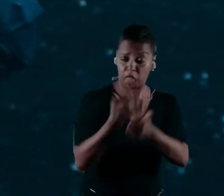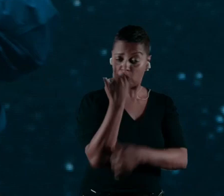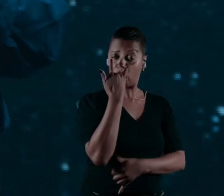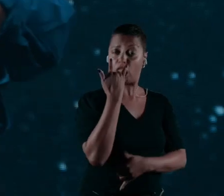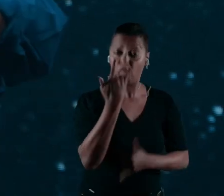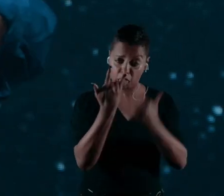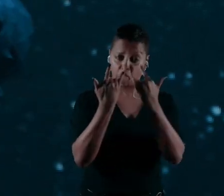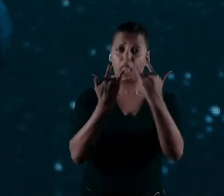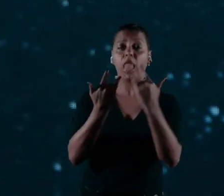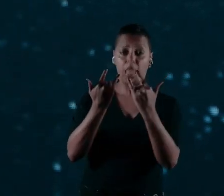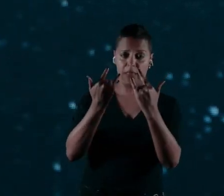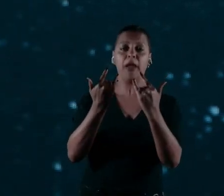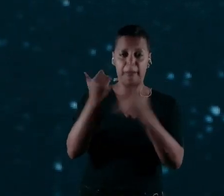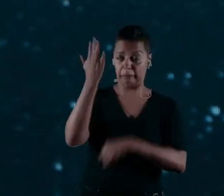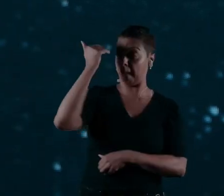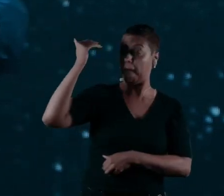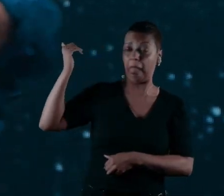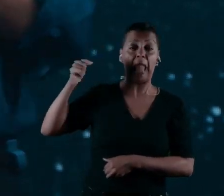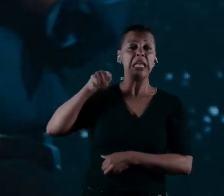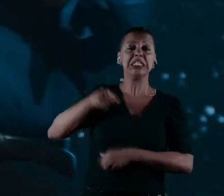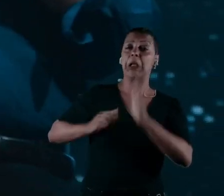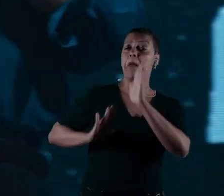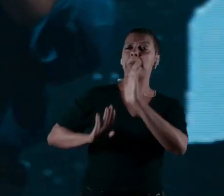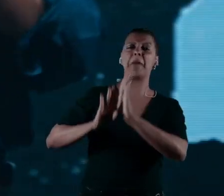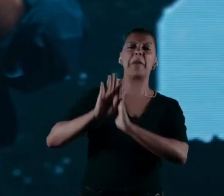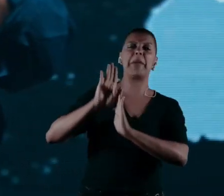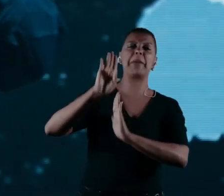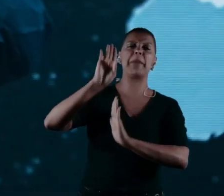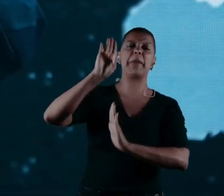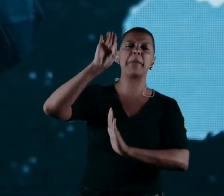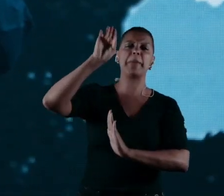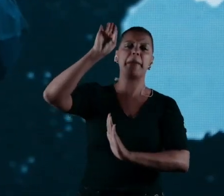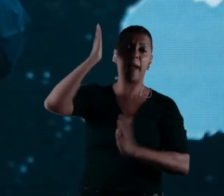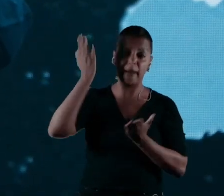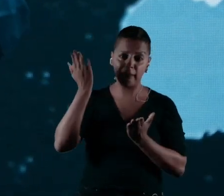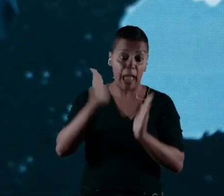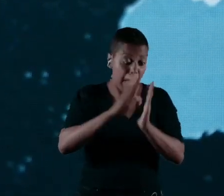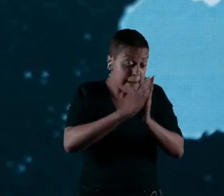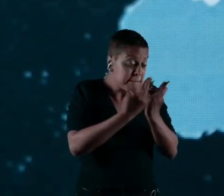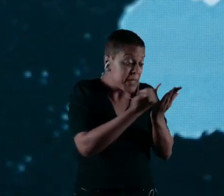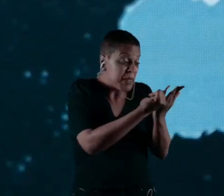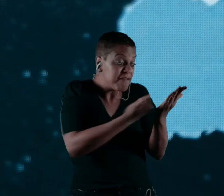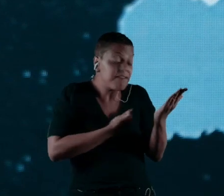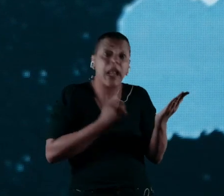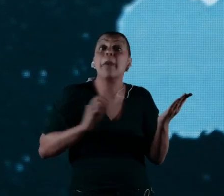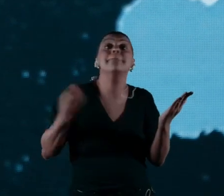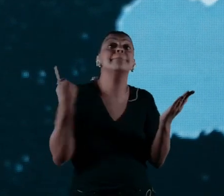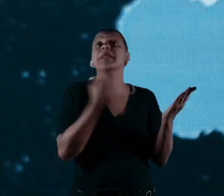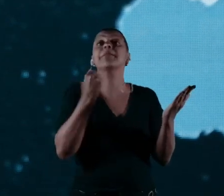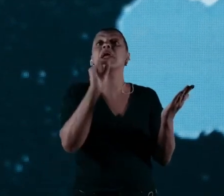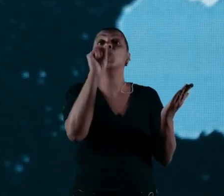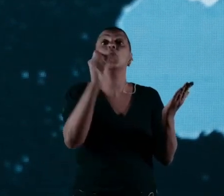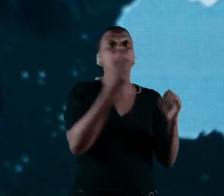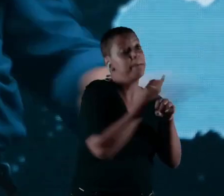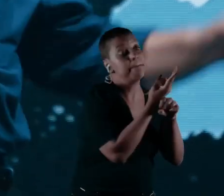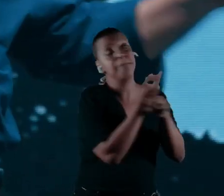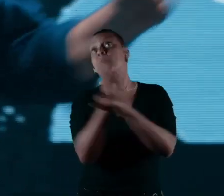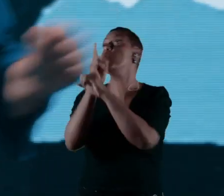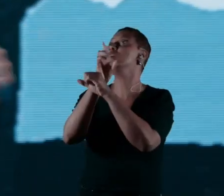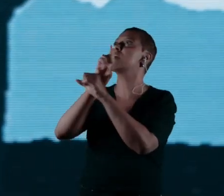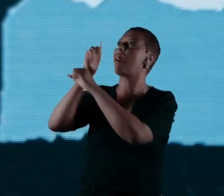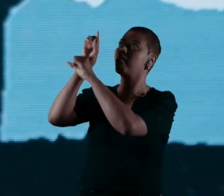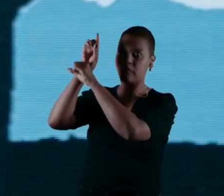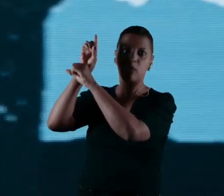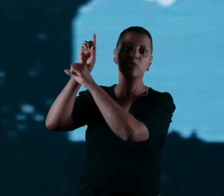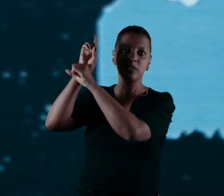falácia, de que é isso que vai lhes prosperar o caminho, quando a Bíblia diz: buscai o reino de Deus e a sua justiça em primeiro lugar, e as demais